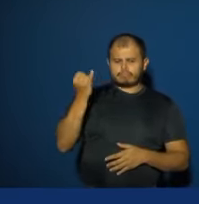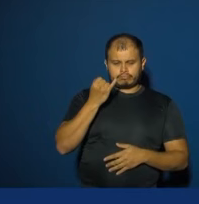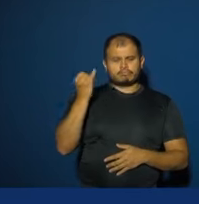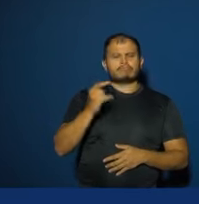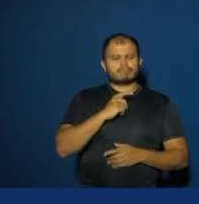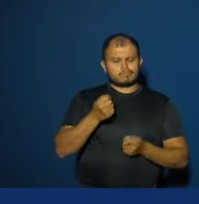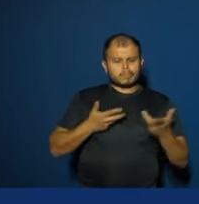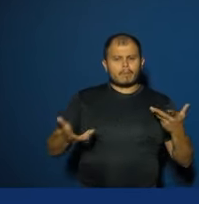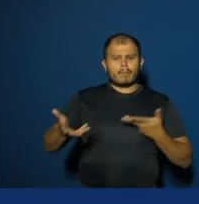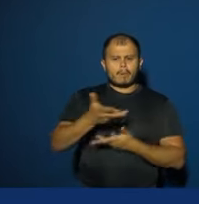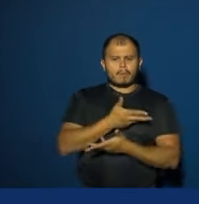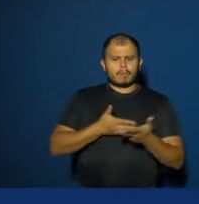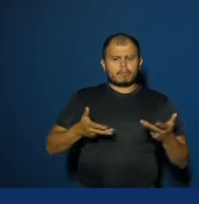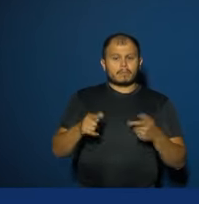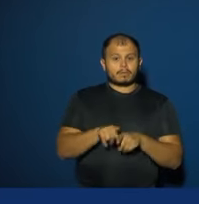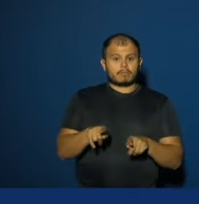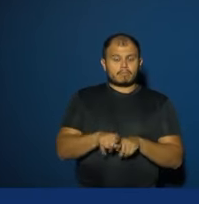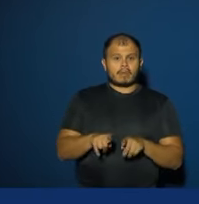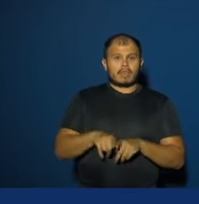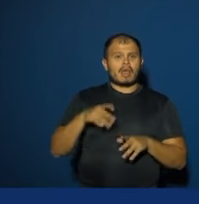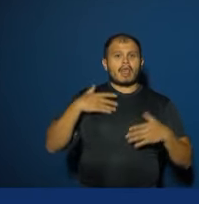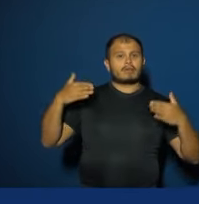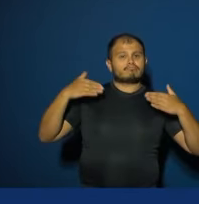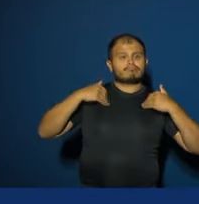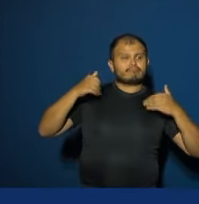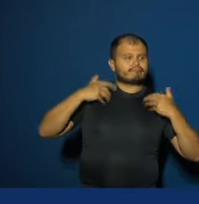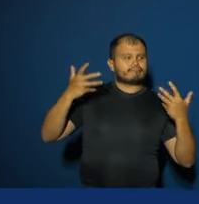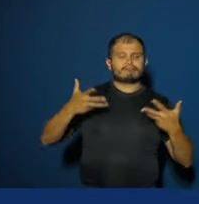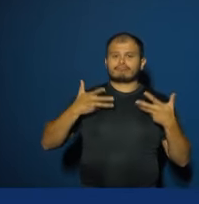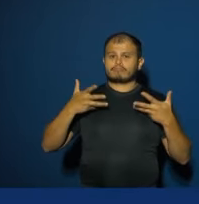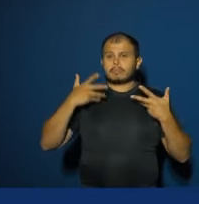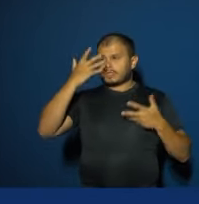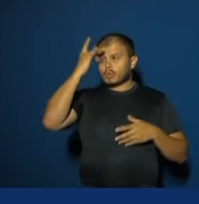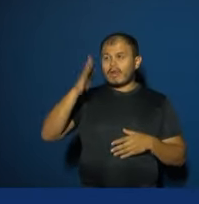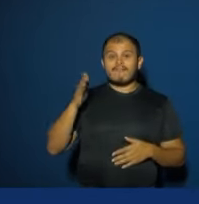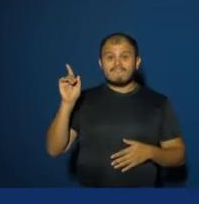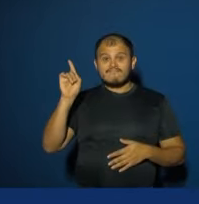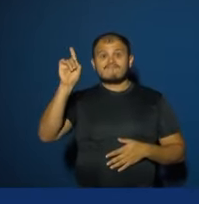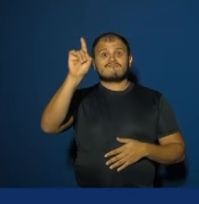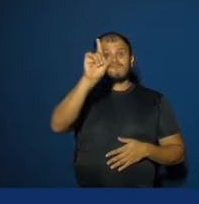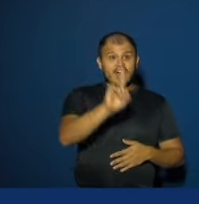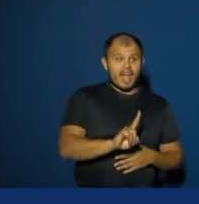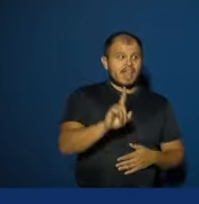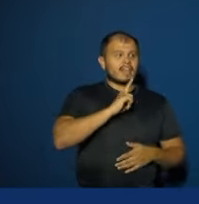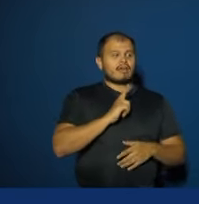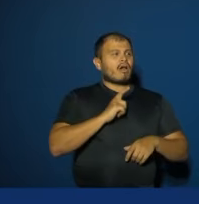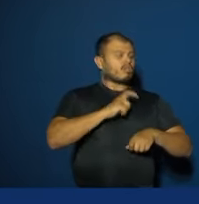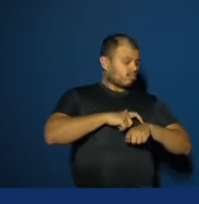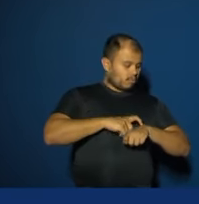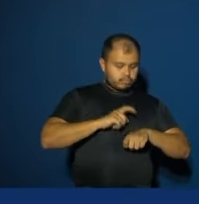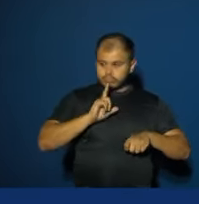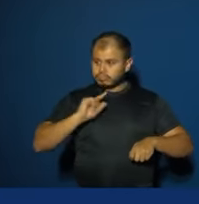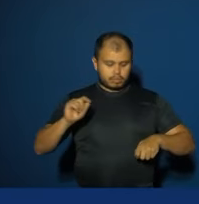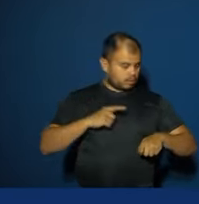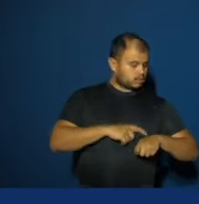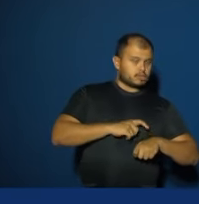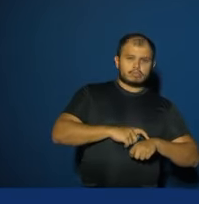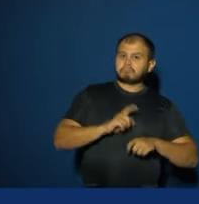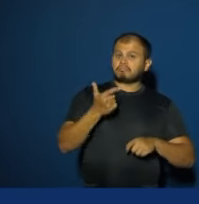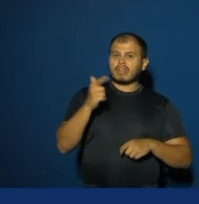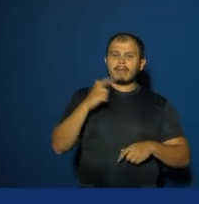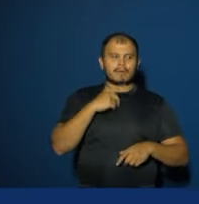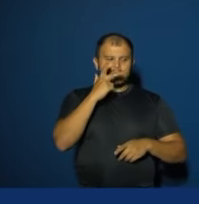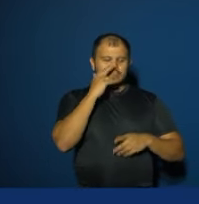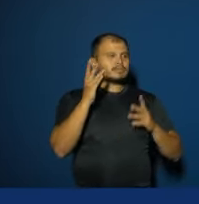entretenimento que a pessoa vai e não fica contando tempo para ir embora né que também é bom é o share of Life que a gente vai capturar da